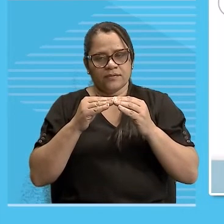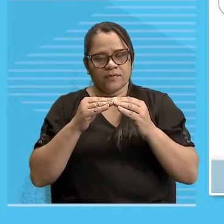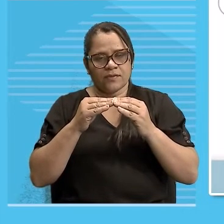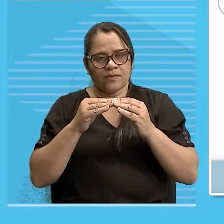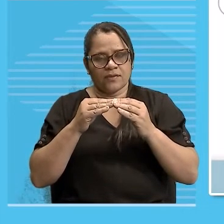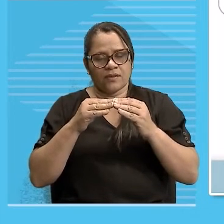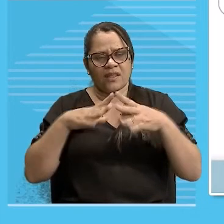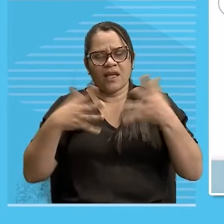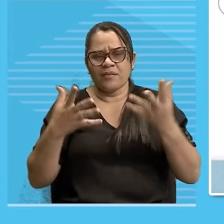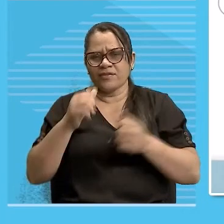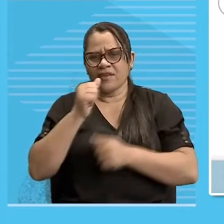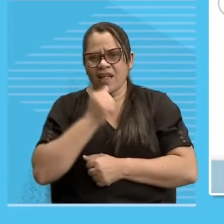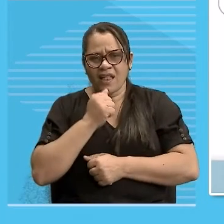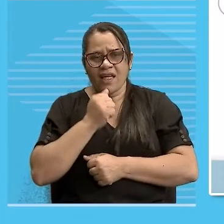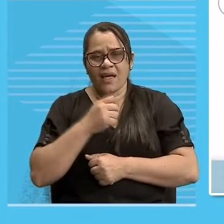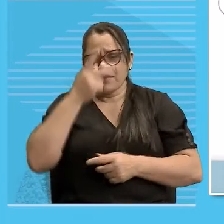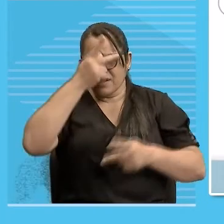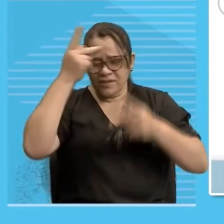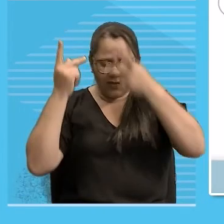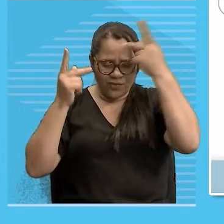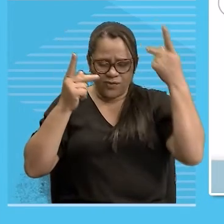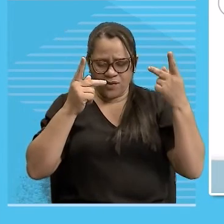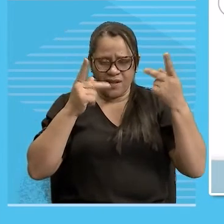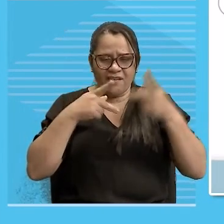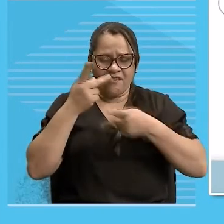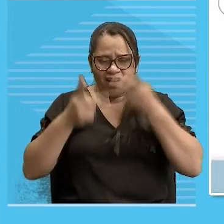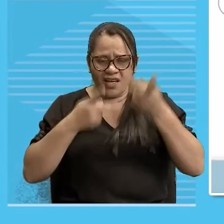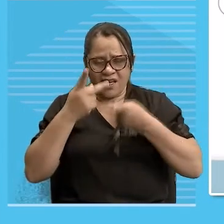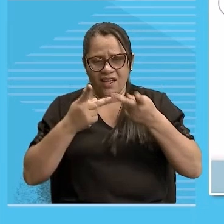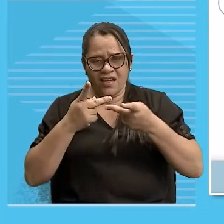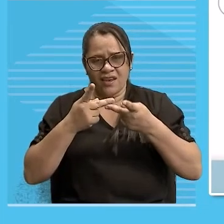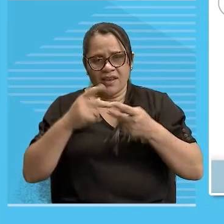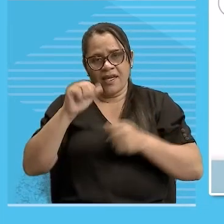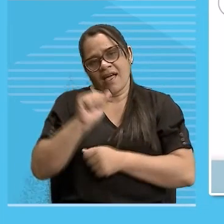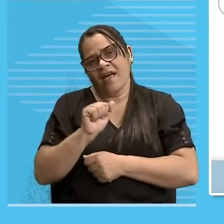Ah, não. Ou a chateação.